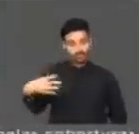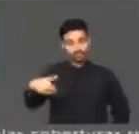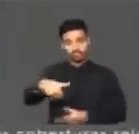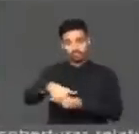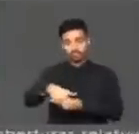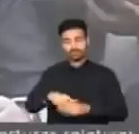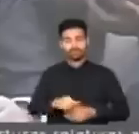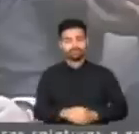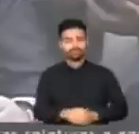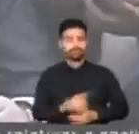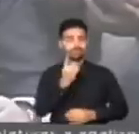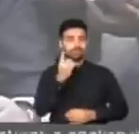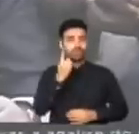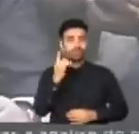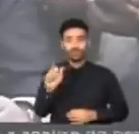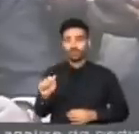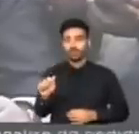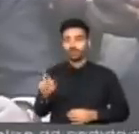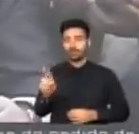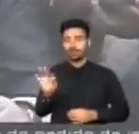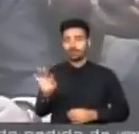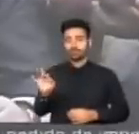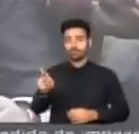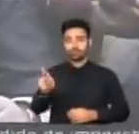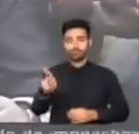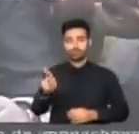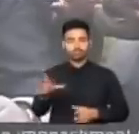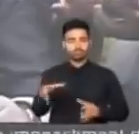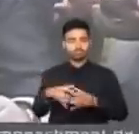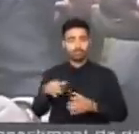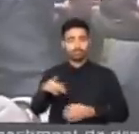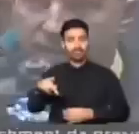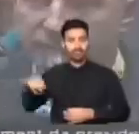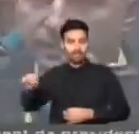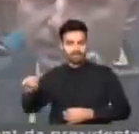votos. Deputado Arthur Oliveira Maia, do PPS.